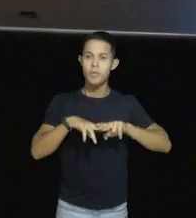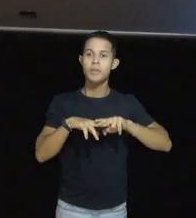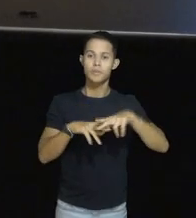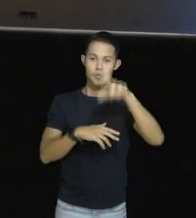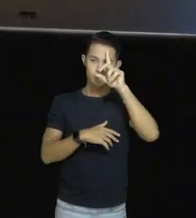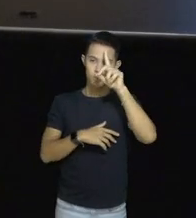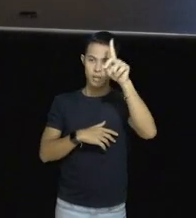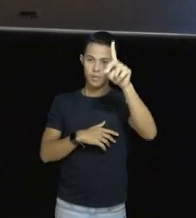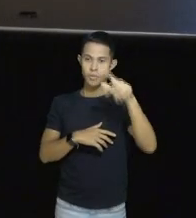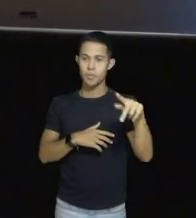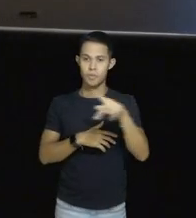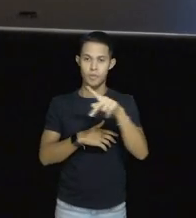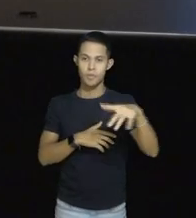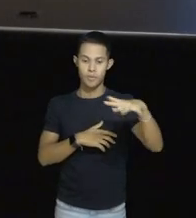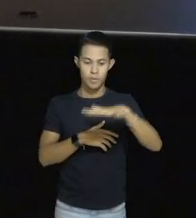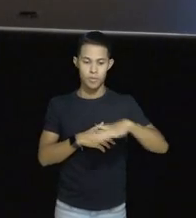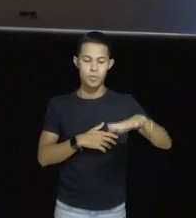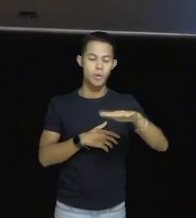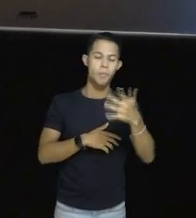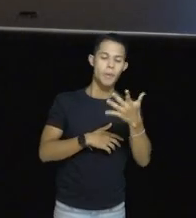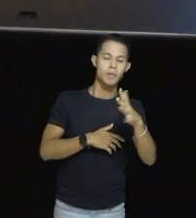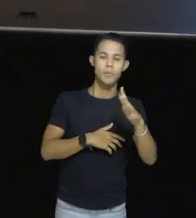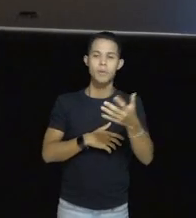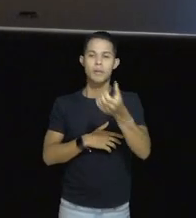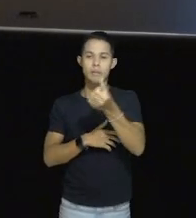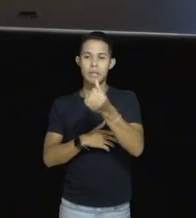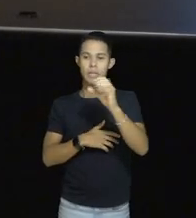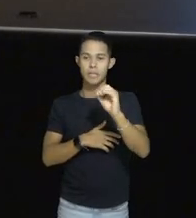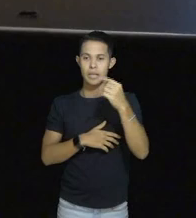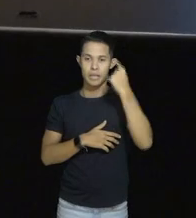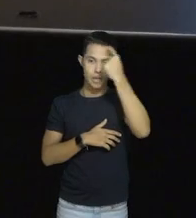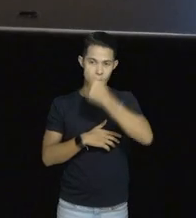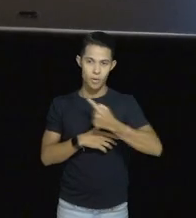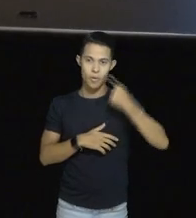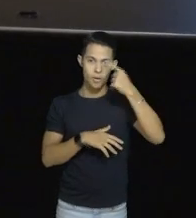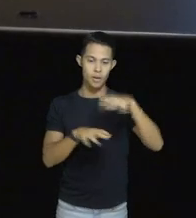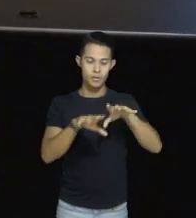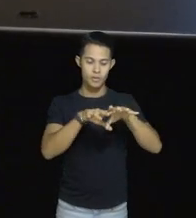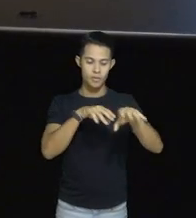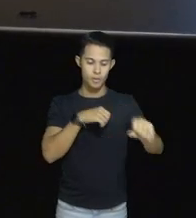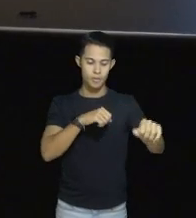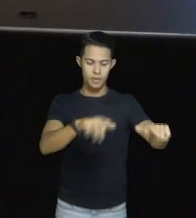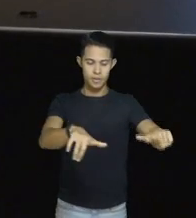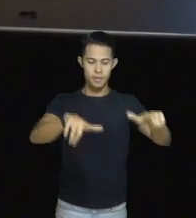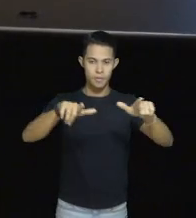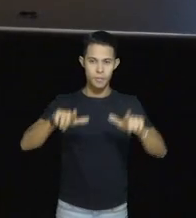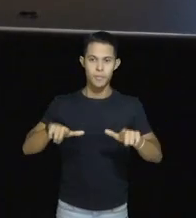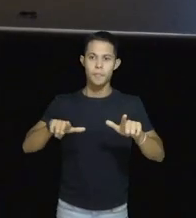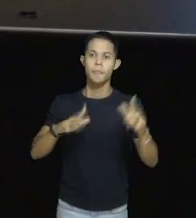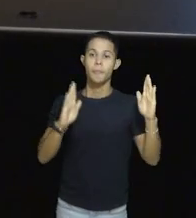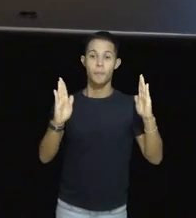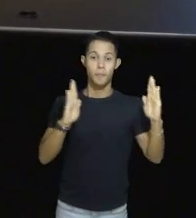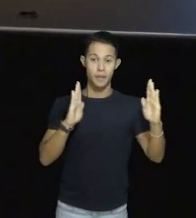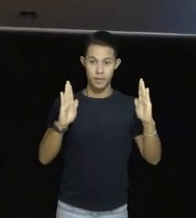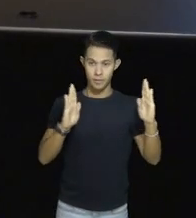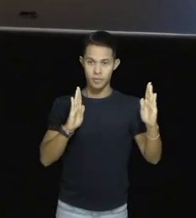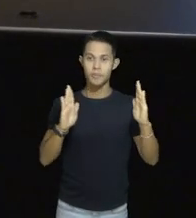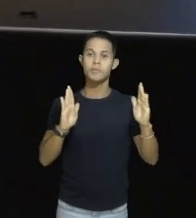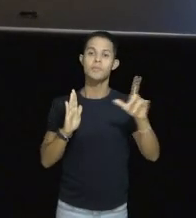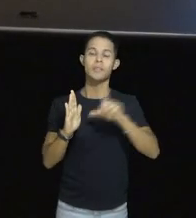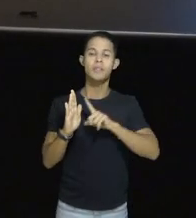menos 60 horas anuais de formação continuada. E, durante esse tempo, a gente vai criando um know-how, né,